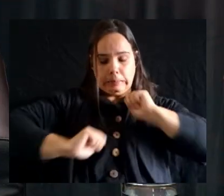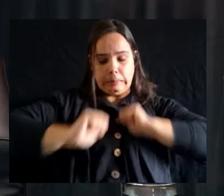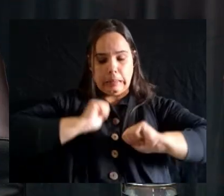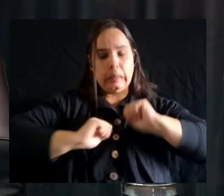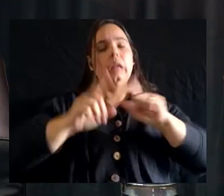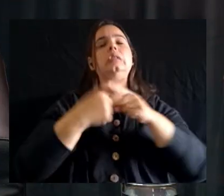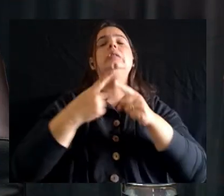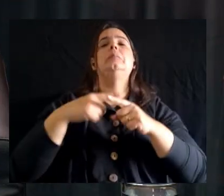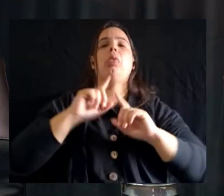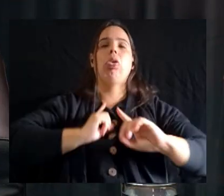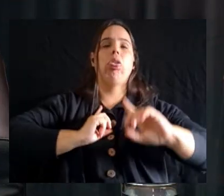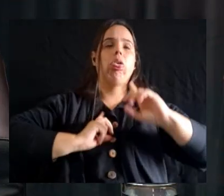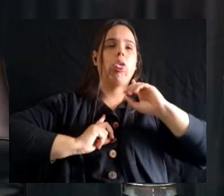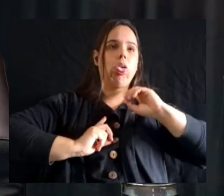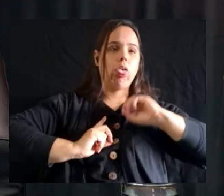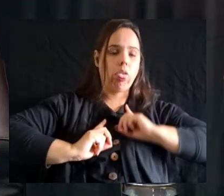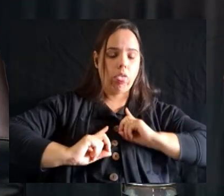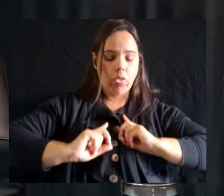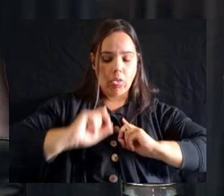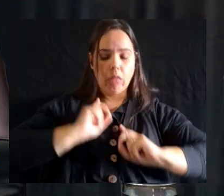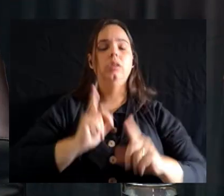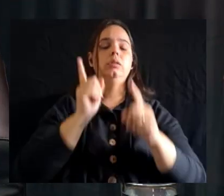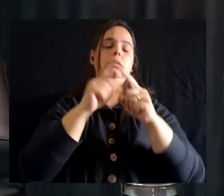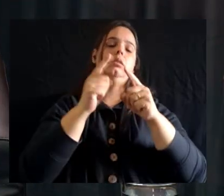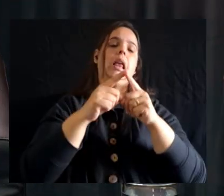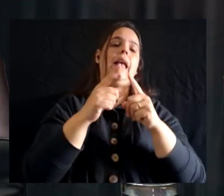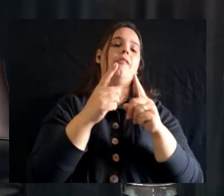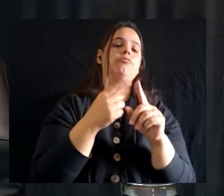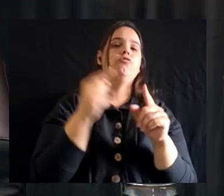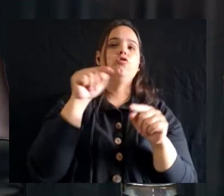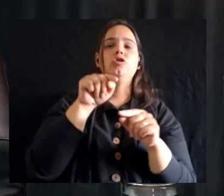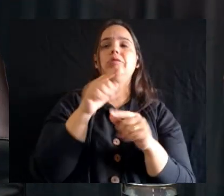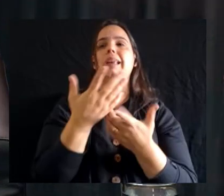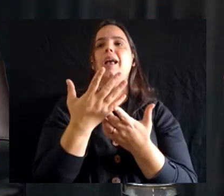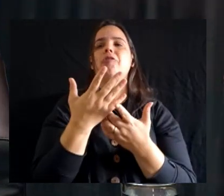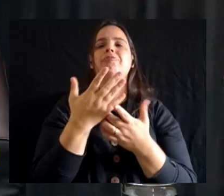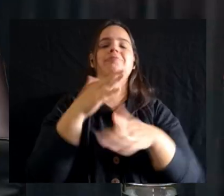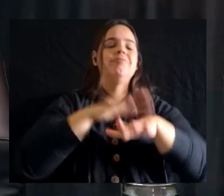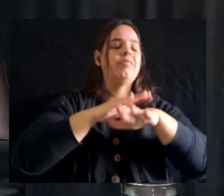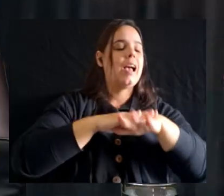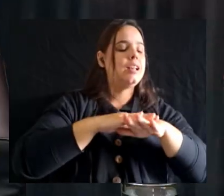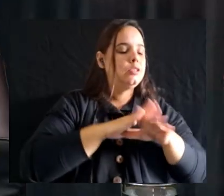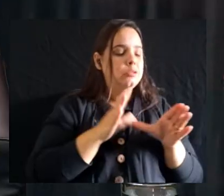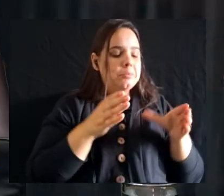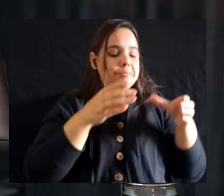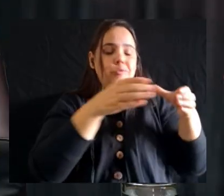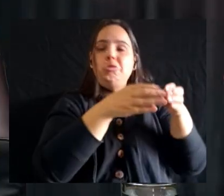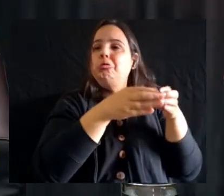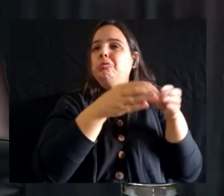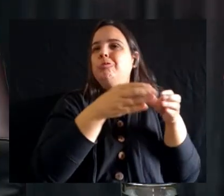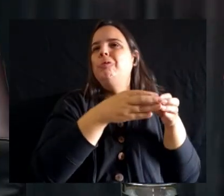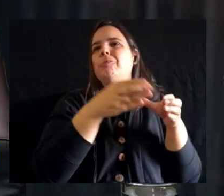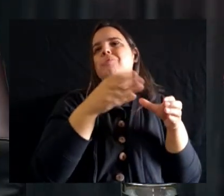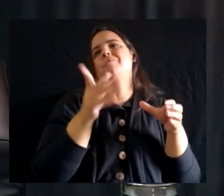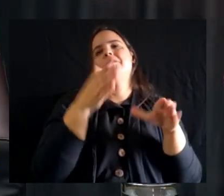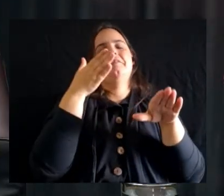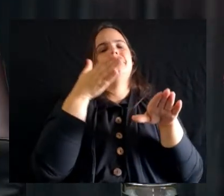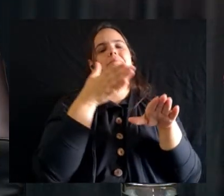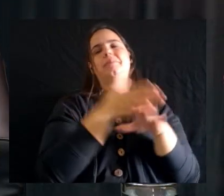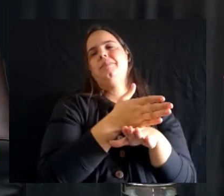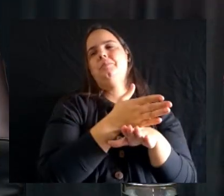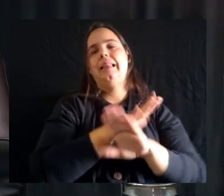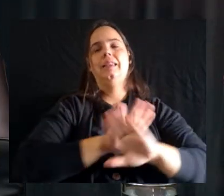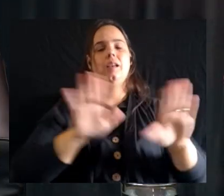e aí você não está dentro do padrão, e isso faz com que haja uma percepção de que